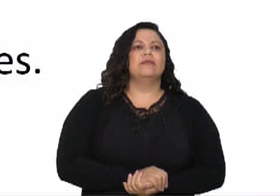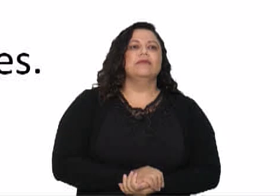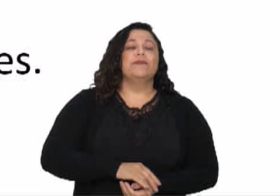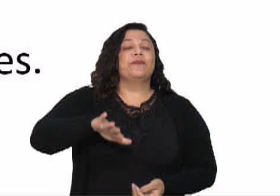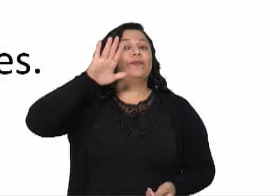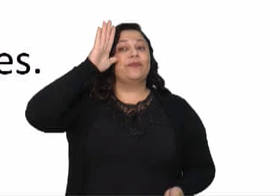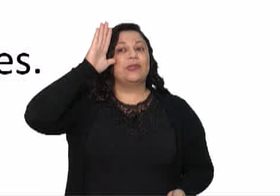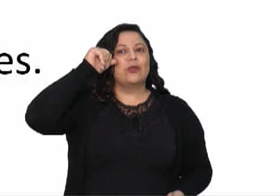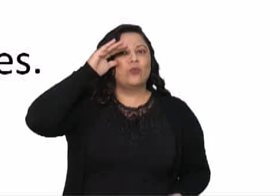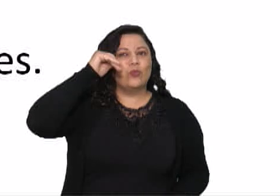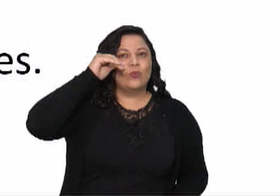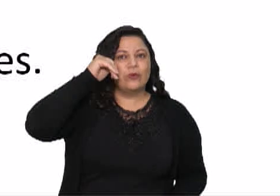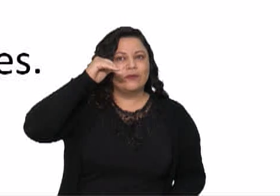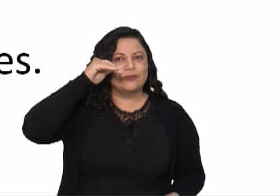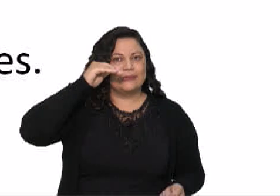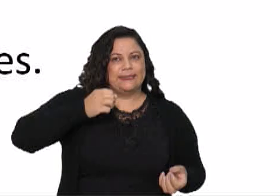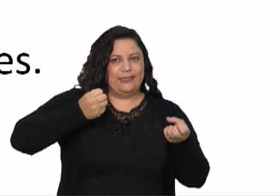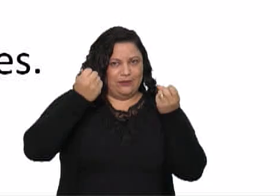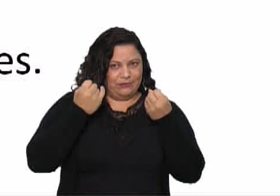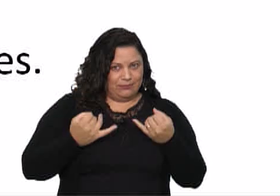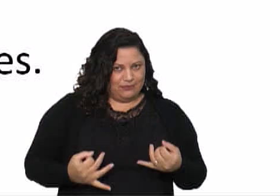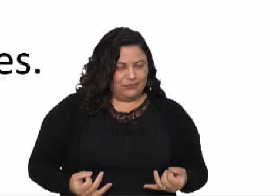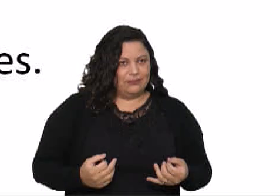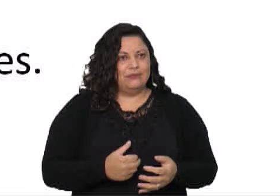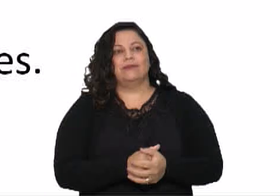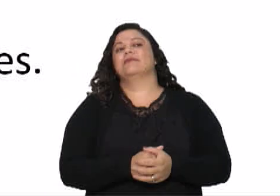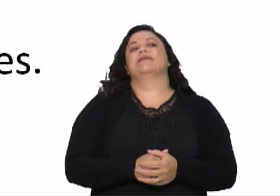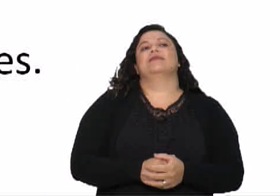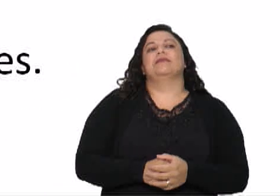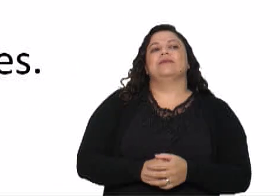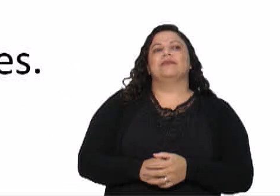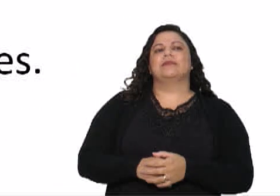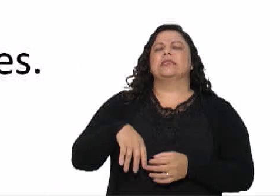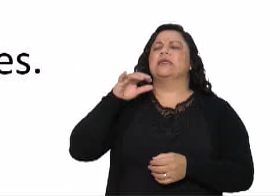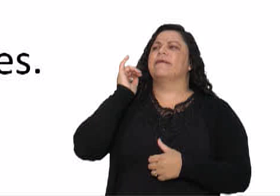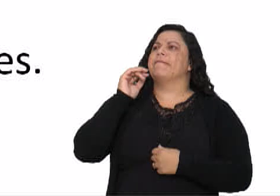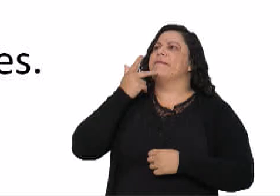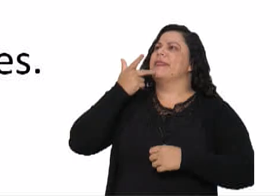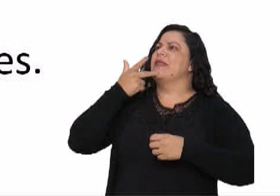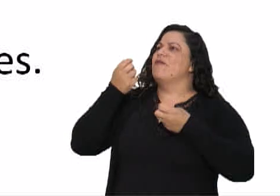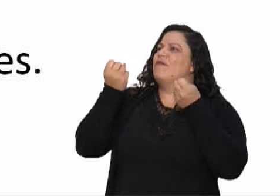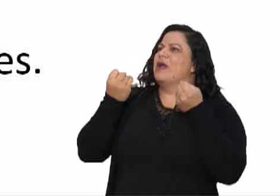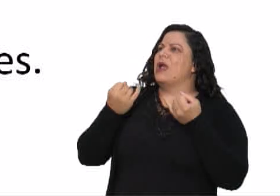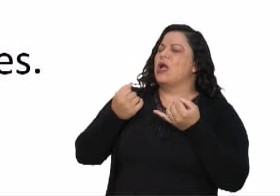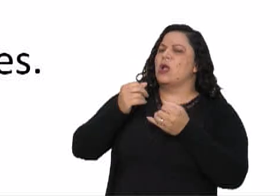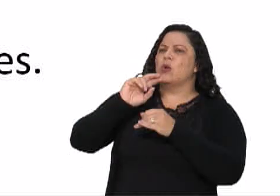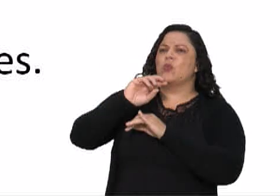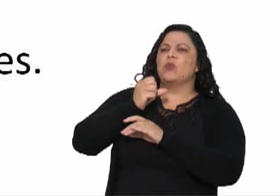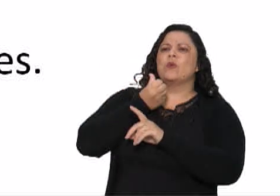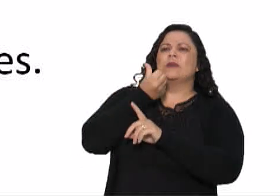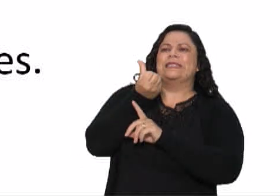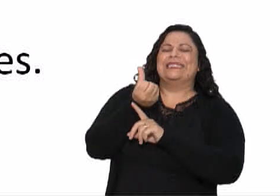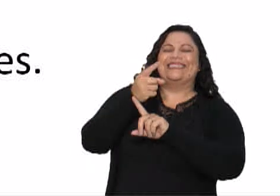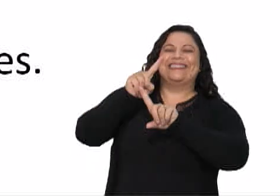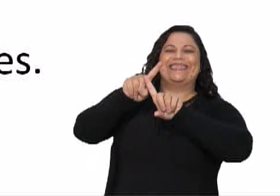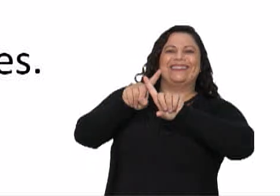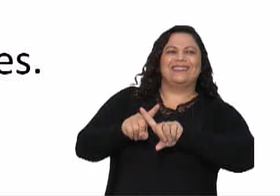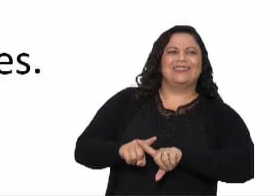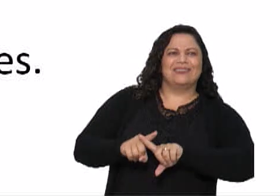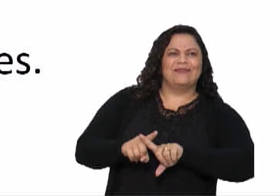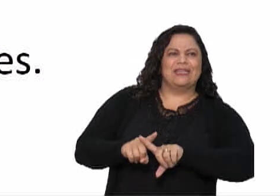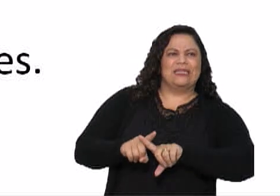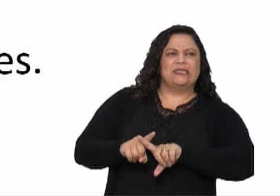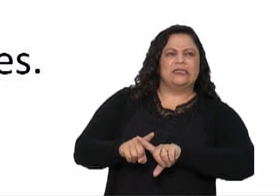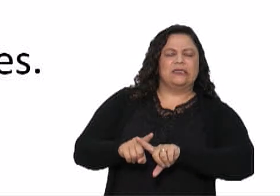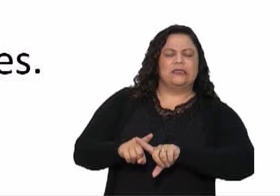curiosidade sobre essa obra. Olha só, contam-se 6 vezes a figura materna com o filho